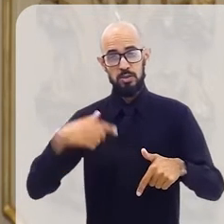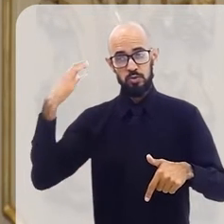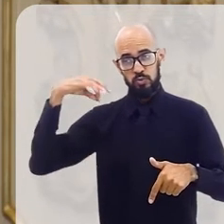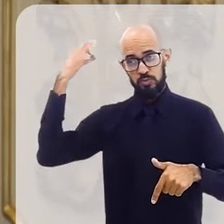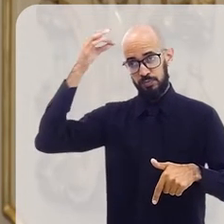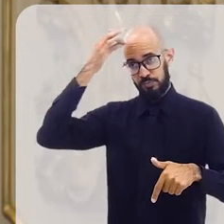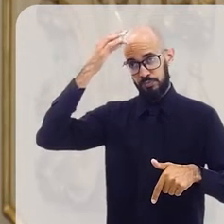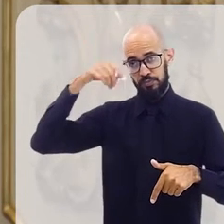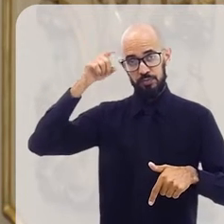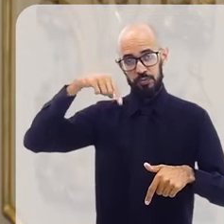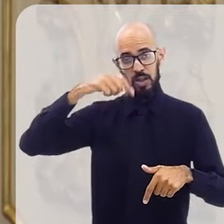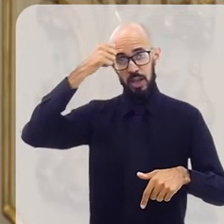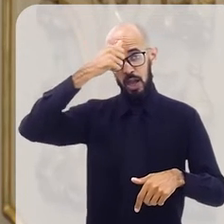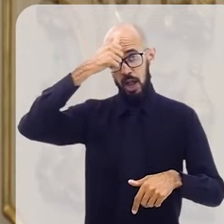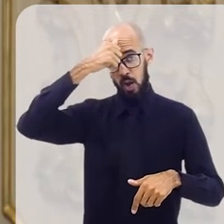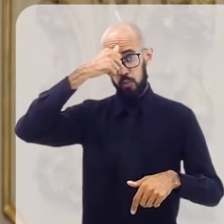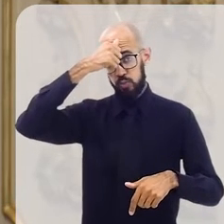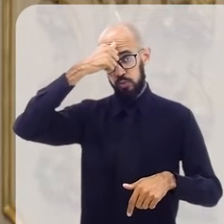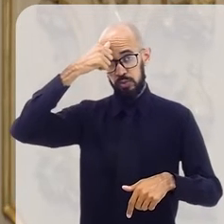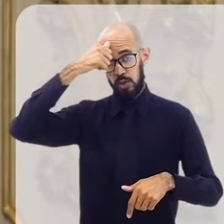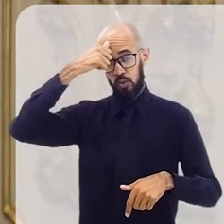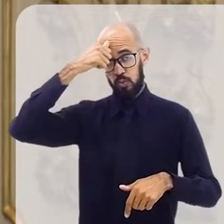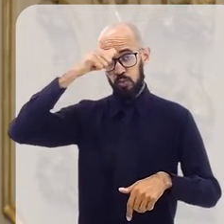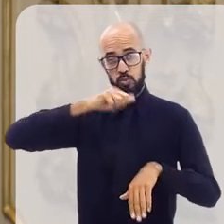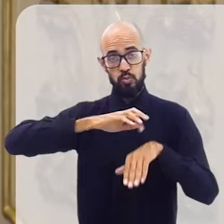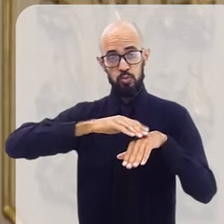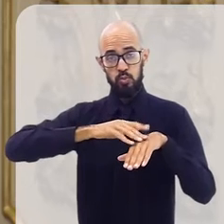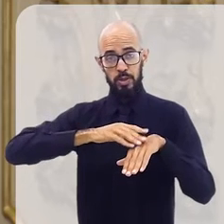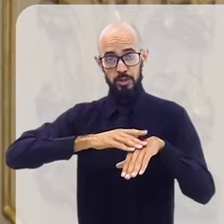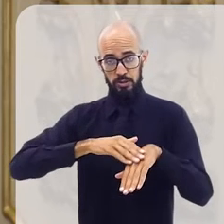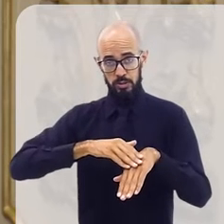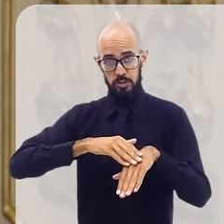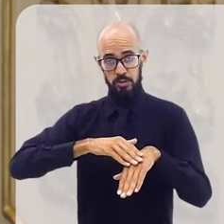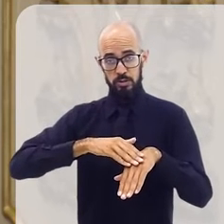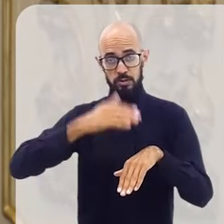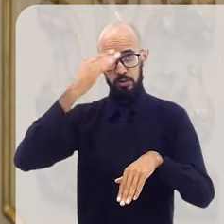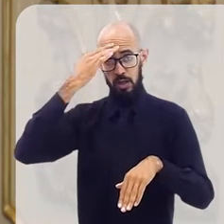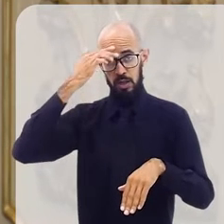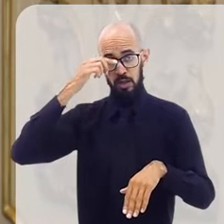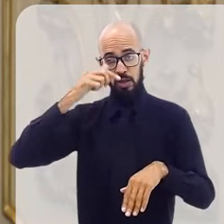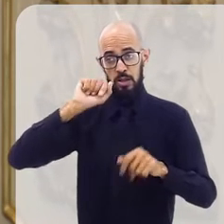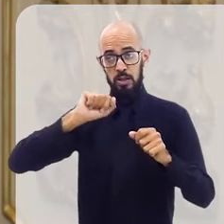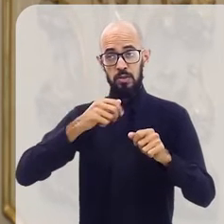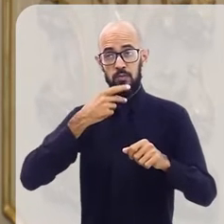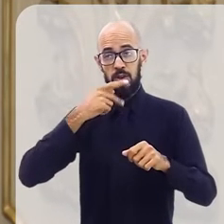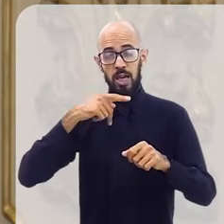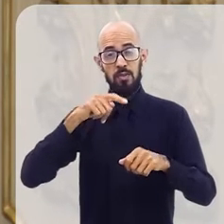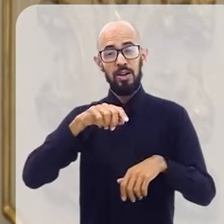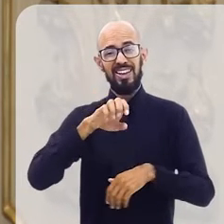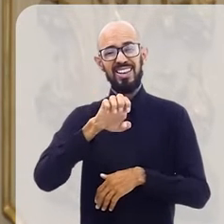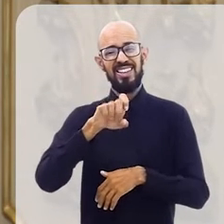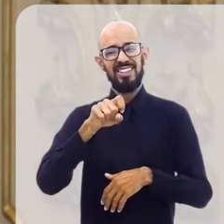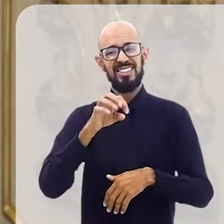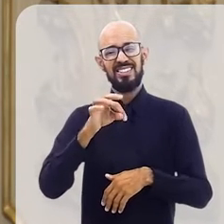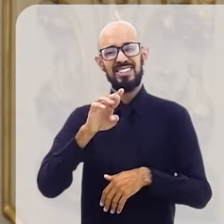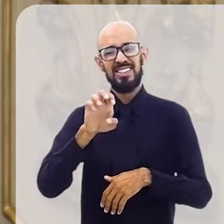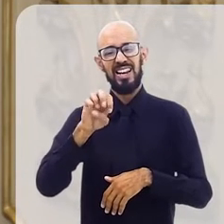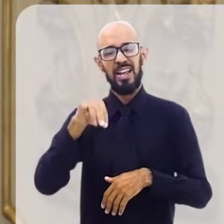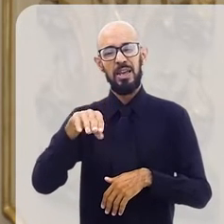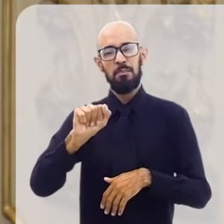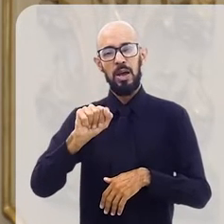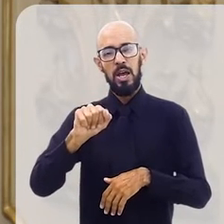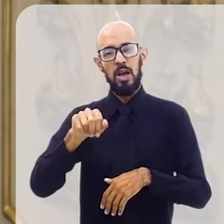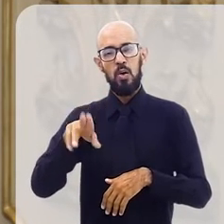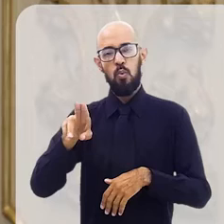é o sacramento da unção dos enfermos que durante muito tempo só se chamava de extrema opção